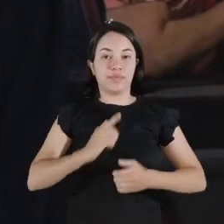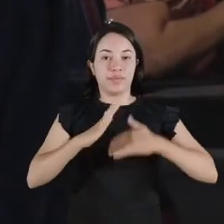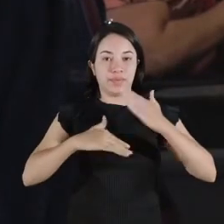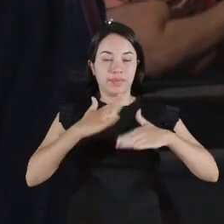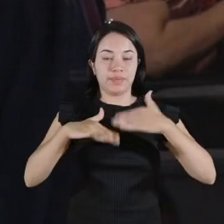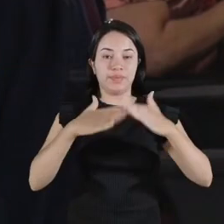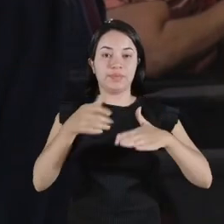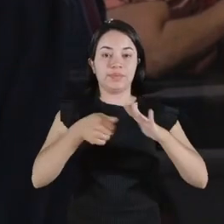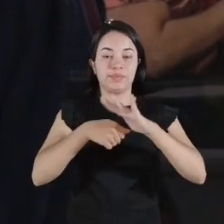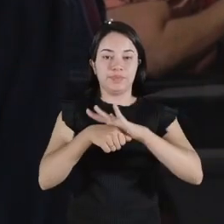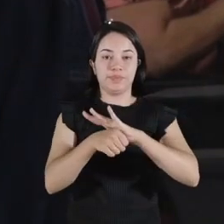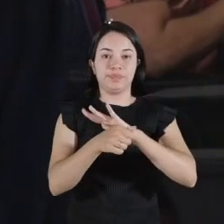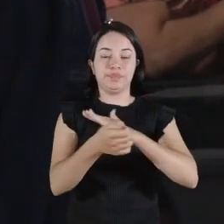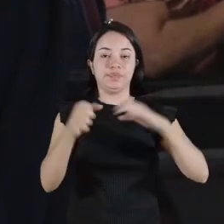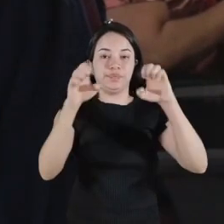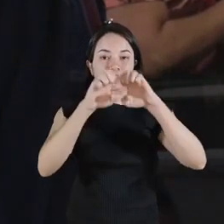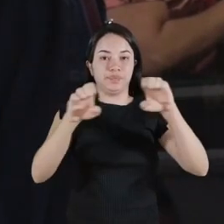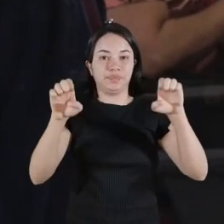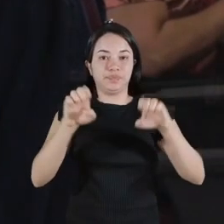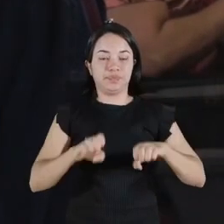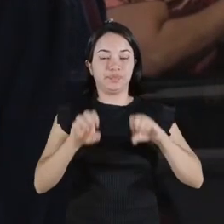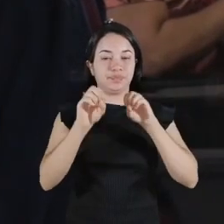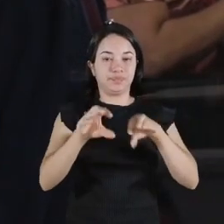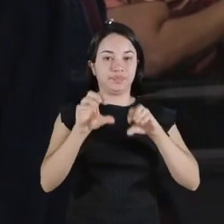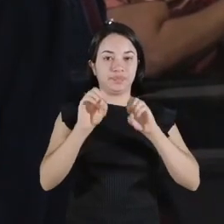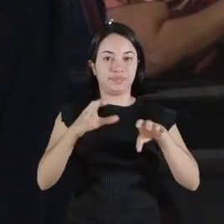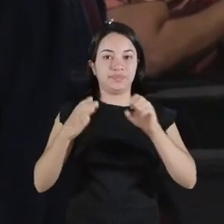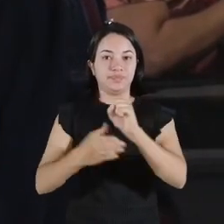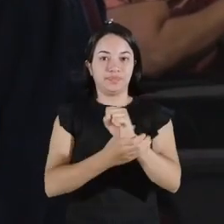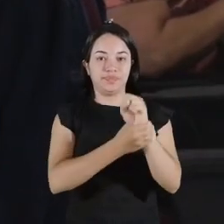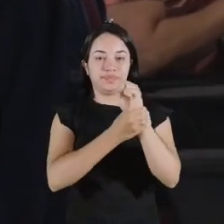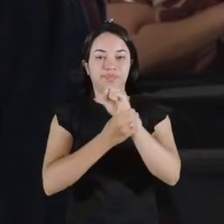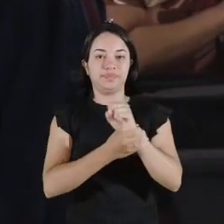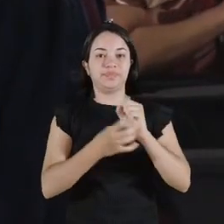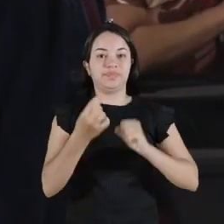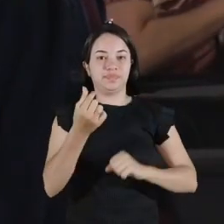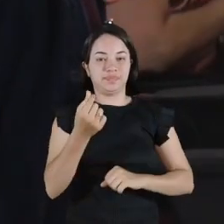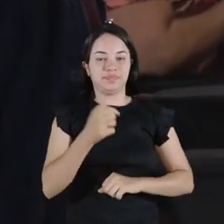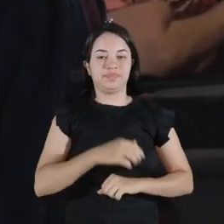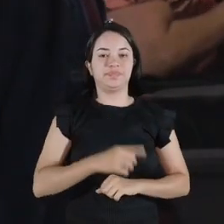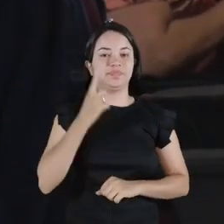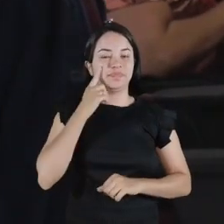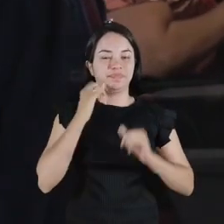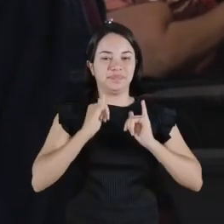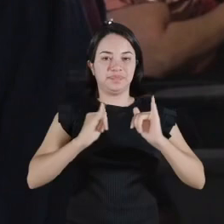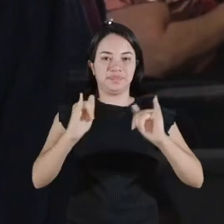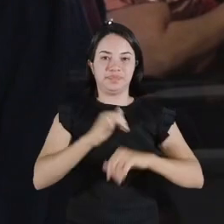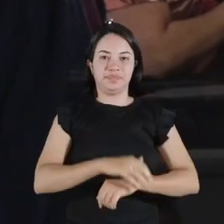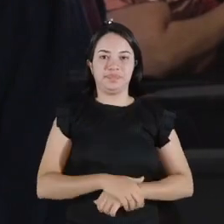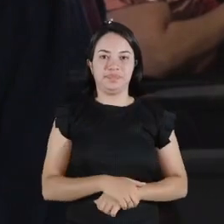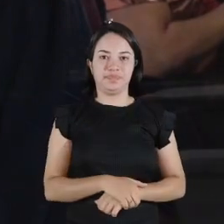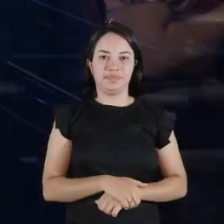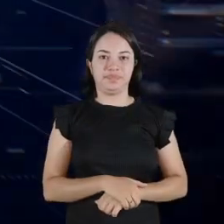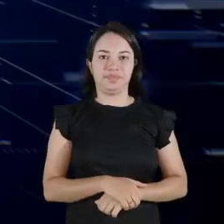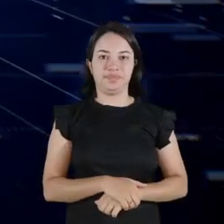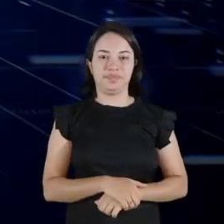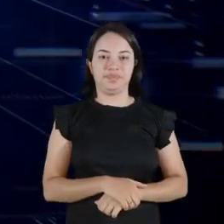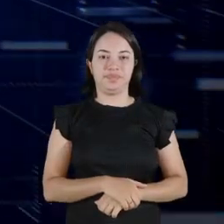Governo avança com investimentos em infraestrutura, educação, segurança e economia. Confira os